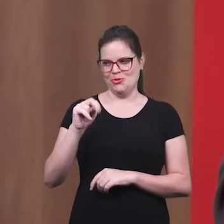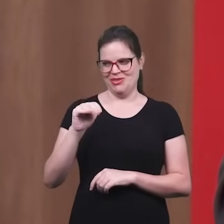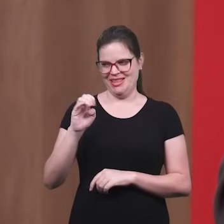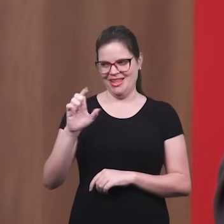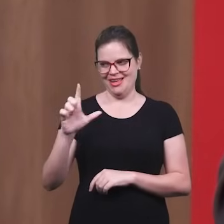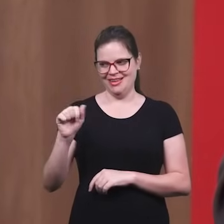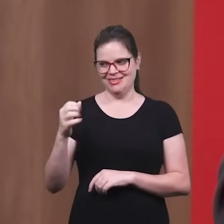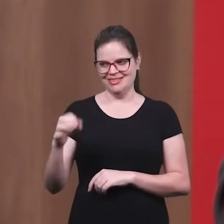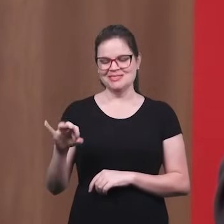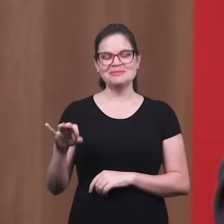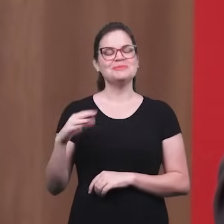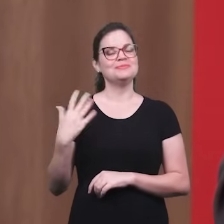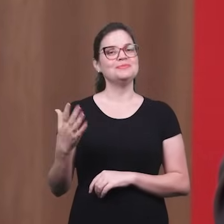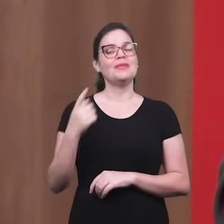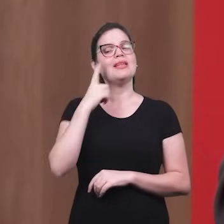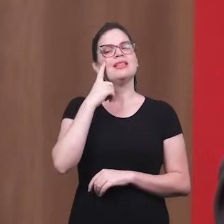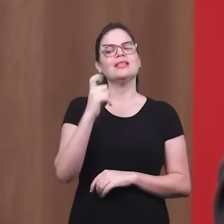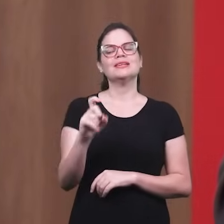como que